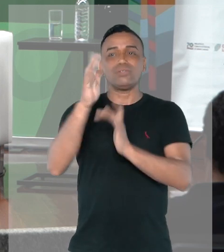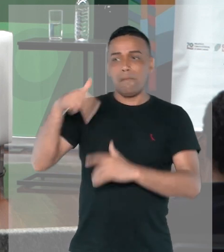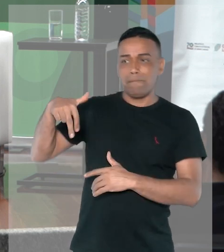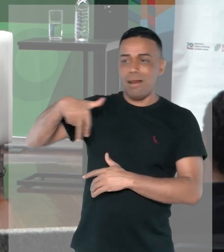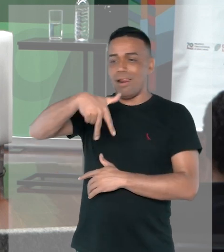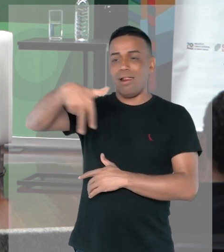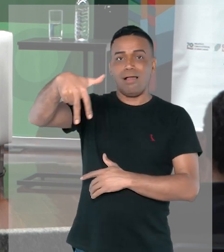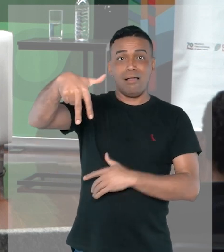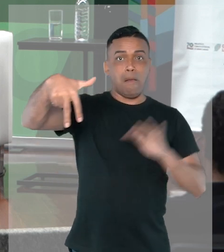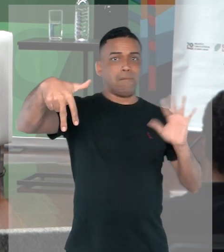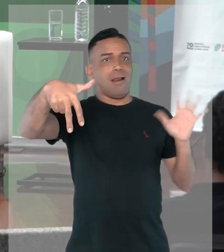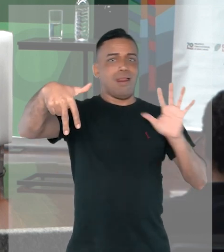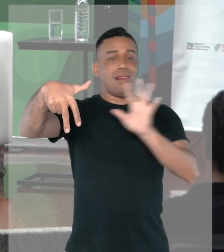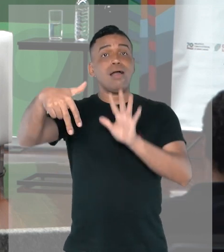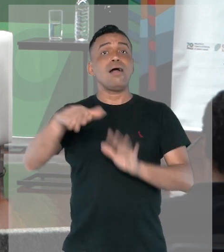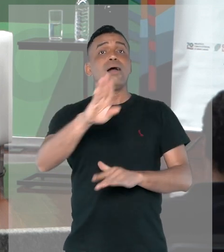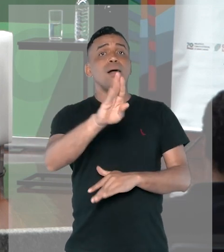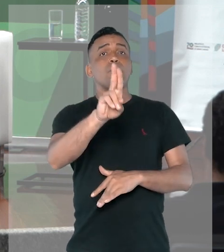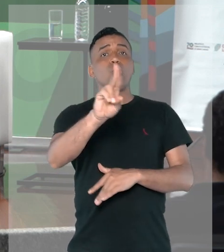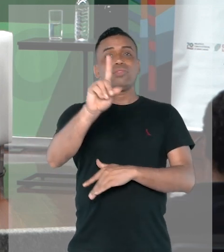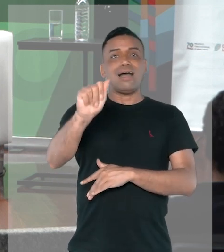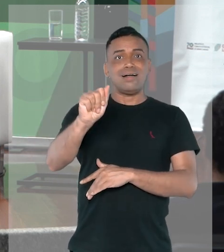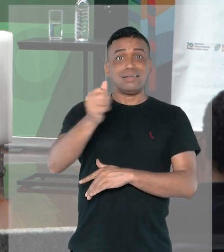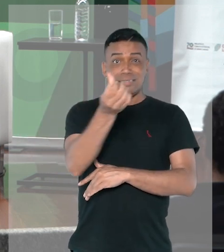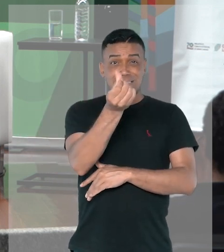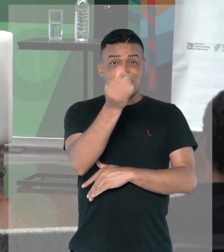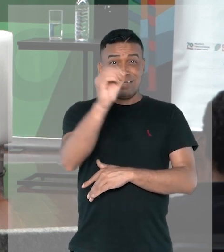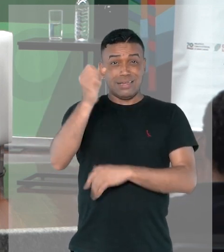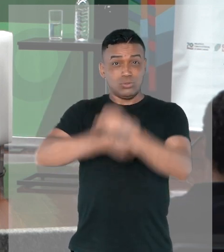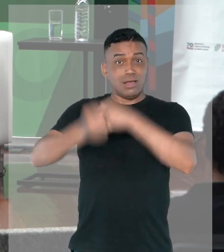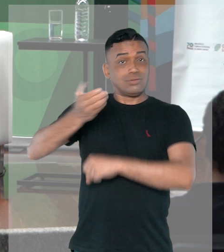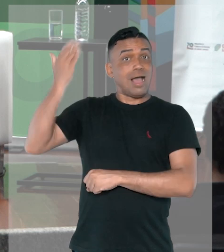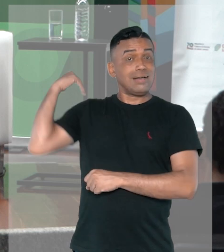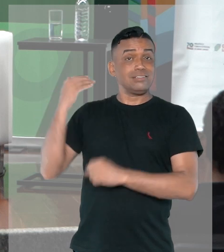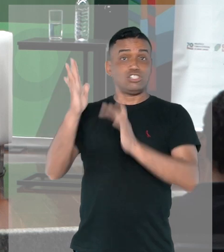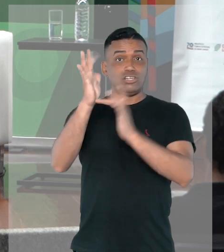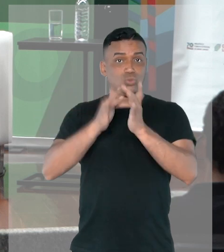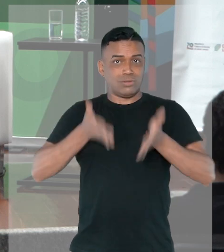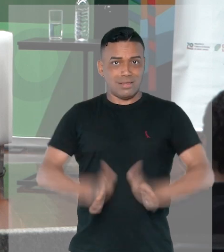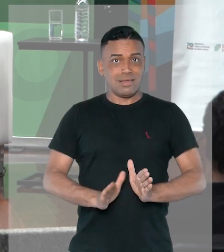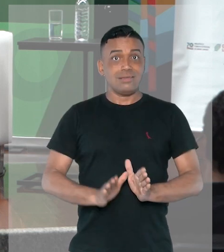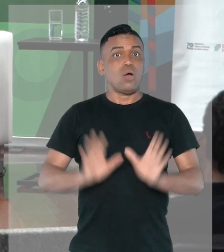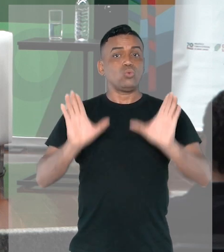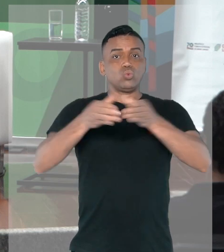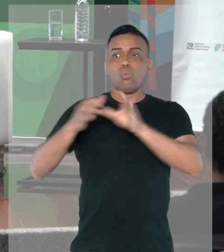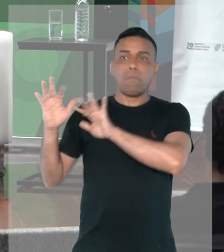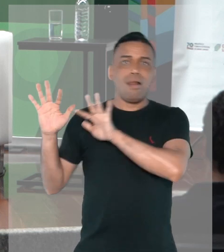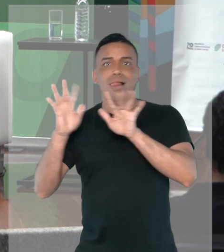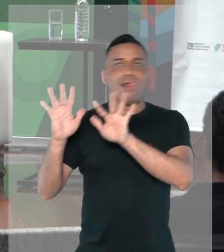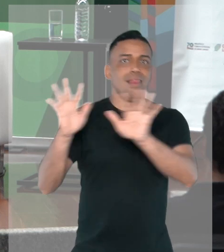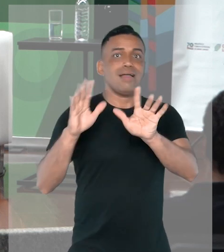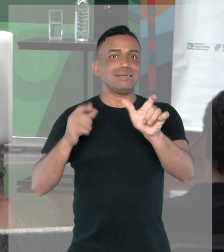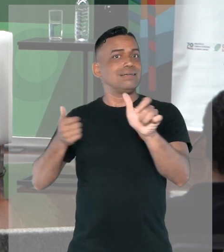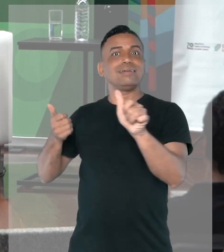andava a turminha junto com ele? Buda também. Buda é 600 anos antes de Jesus. Ele andava com a turminha atrás dele. Tuc, tuc, tuc, tuc.